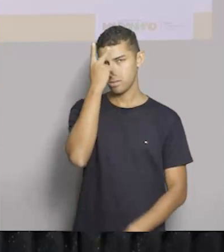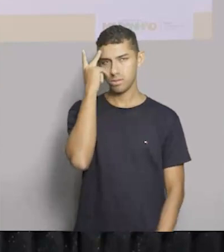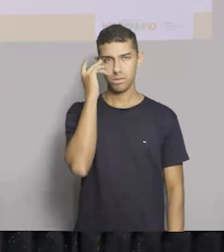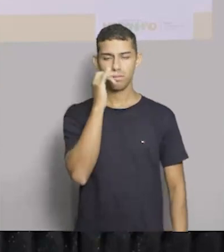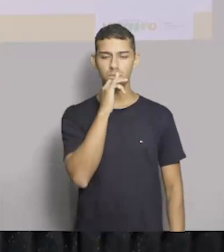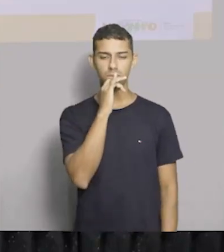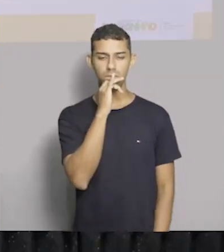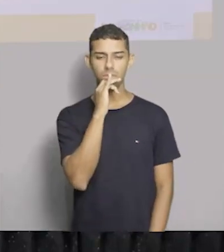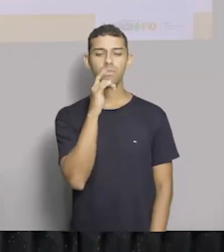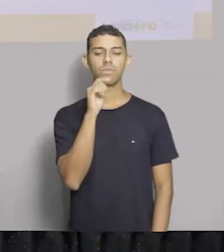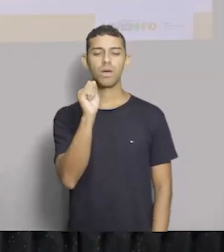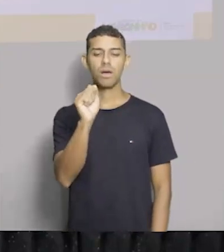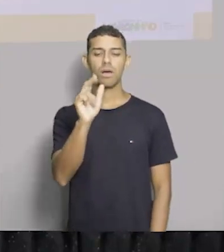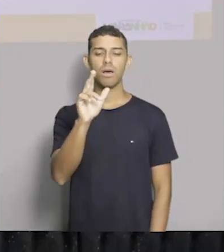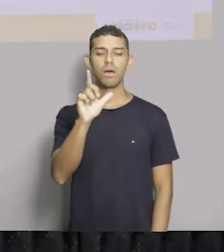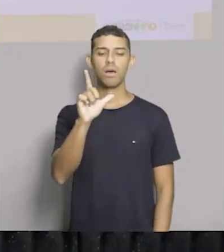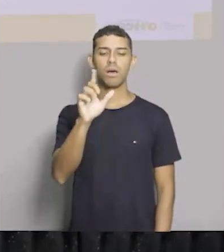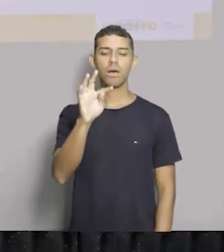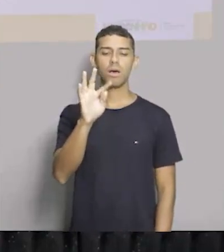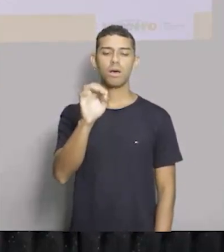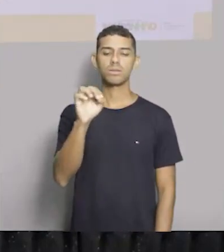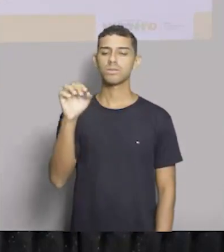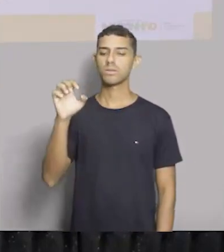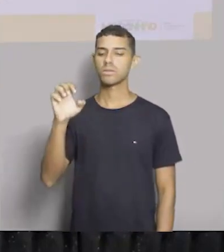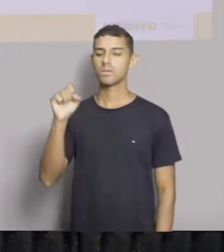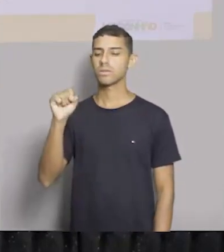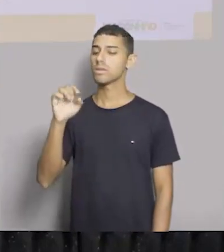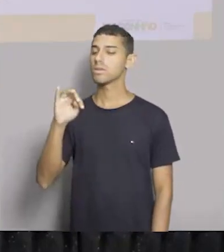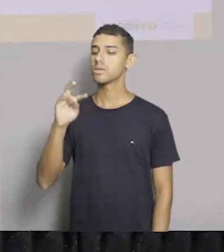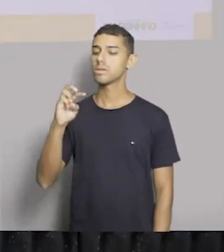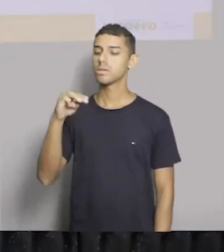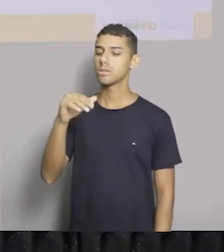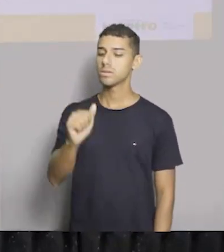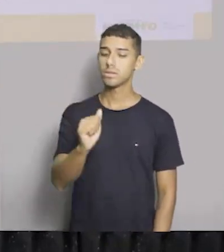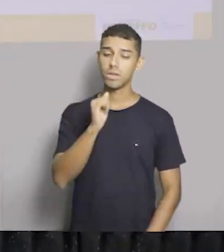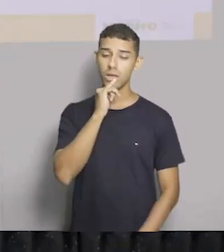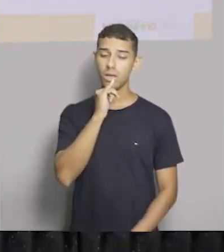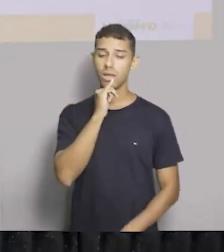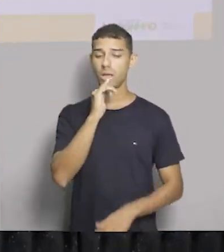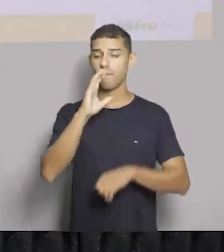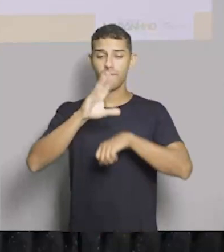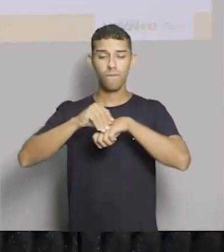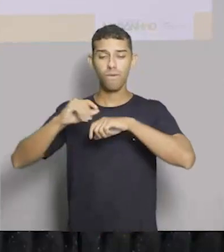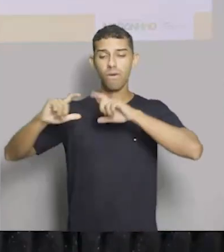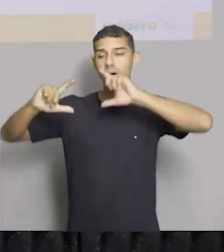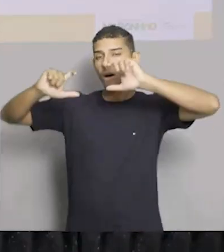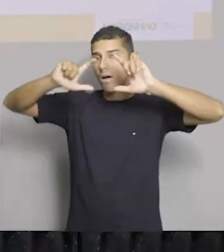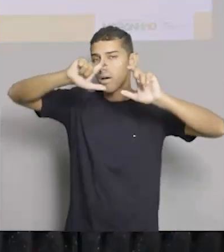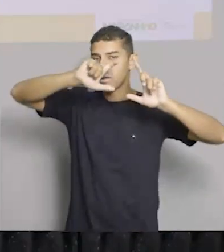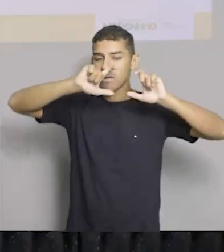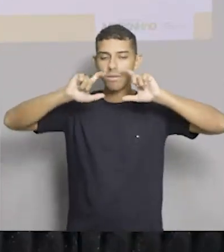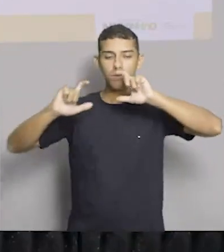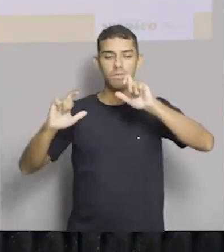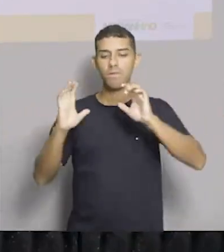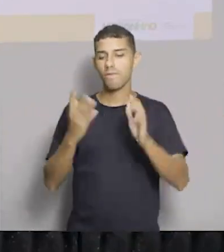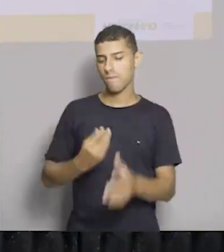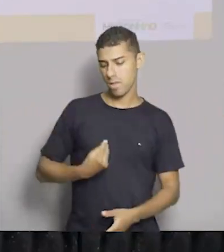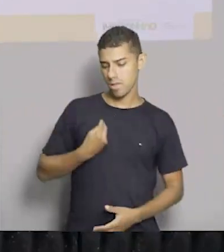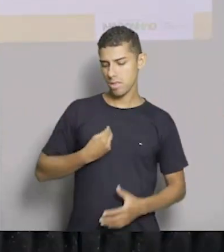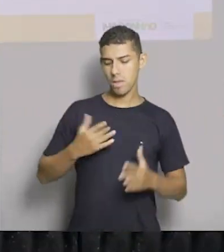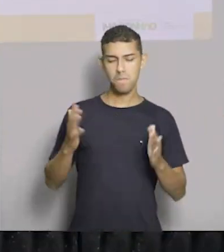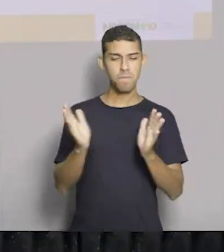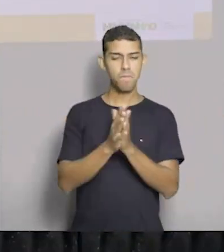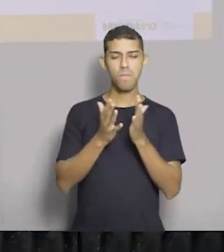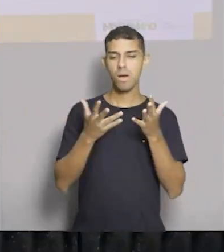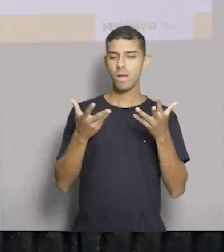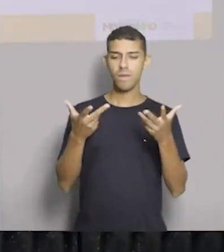da autoestima. No sentido de, por exemplo, você está vendo aquelas fotos, todo mundo vivendo, toda aquela vida maravilhosa que nem sempre